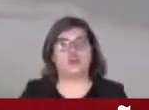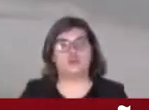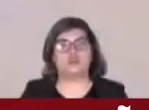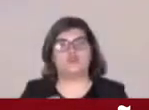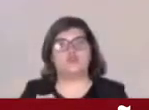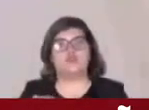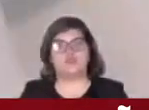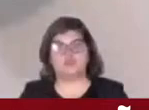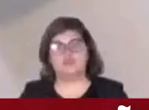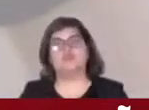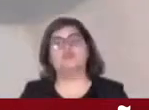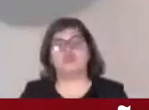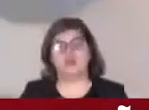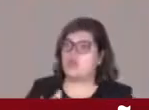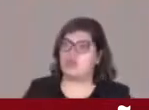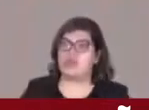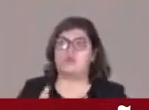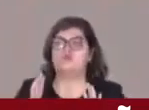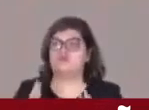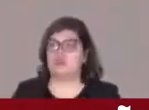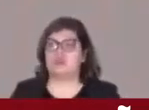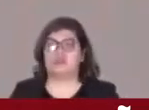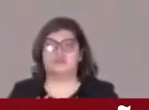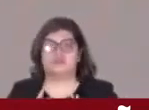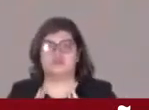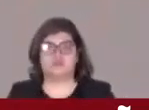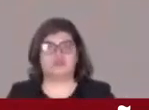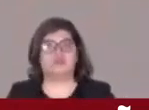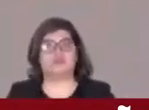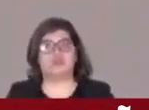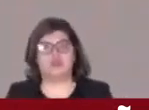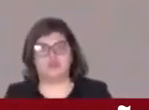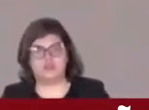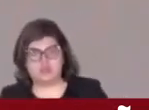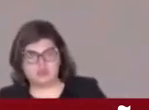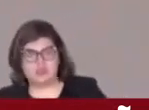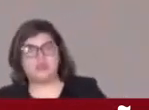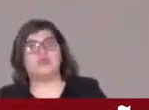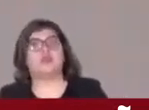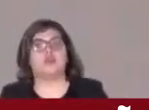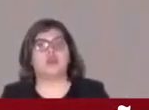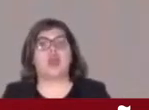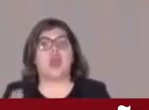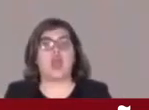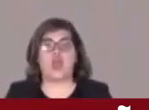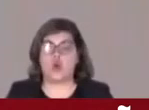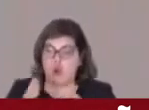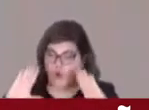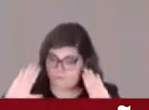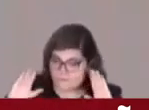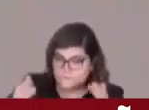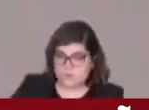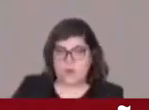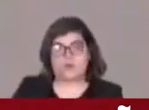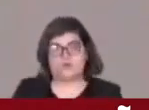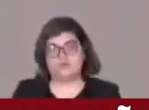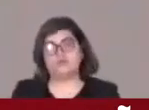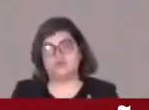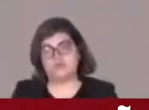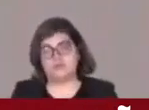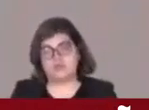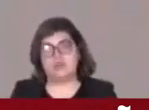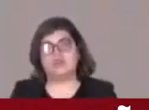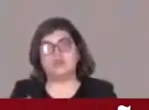e recebimento de arquivos. Luiz Roberto Barroso afirma que o TSE está muito seguro quanto a